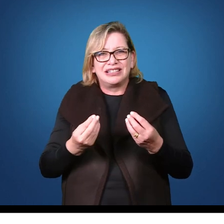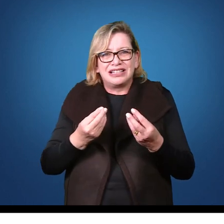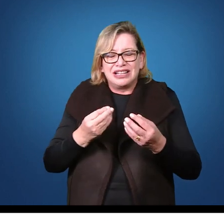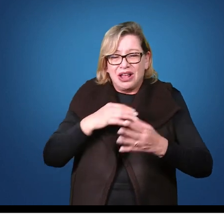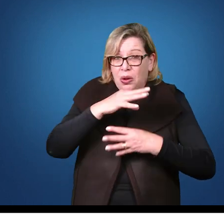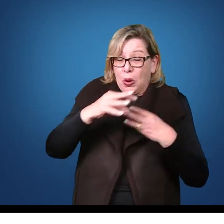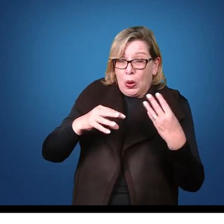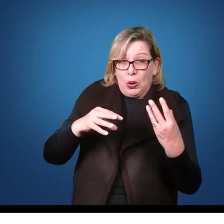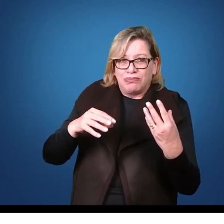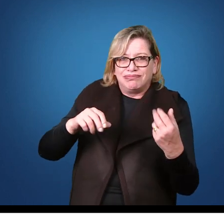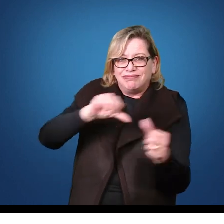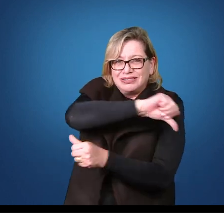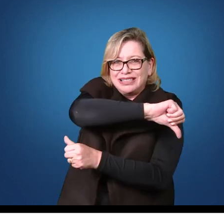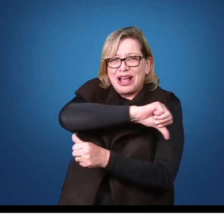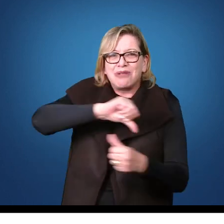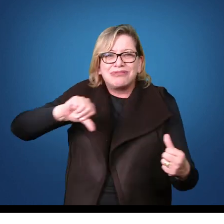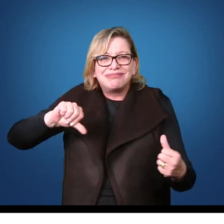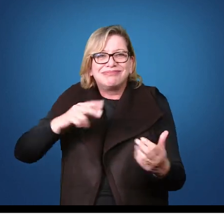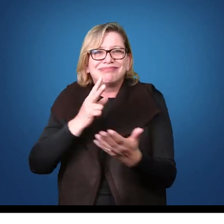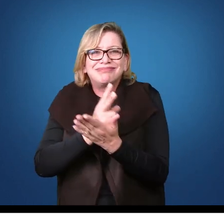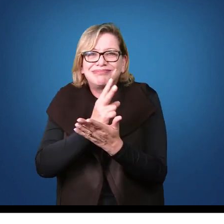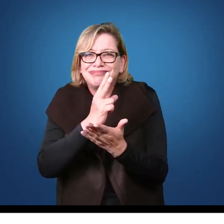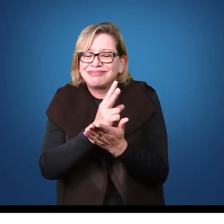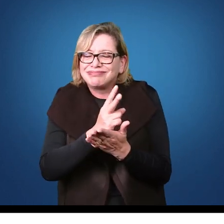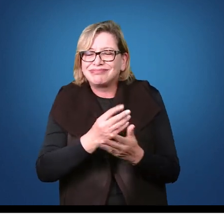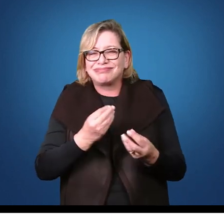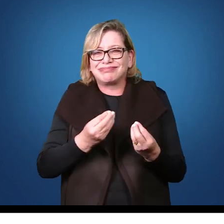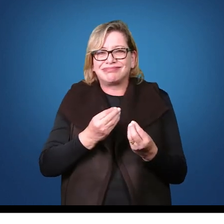Via! Rua!